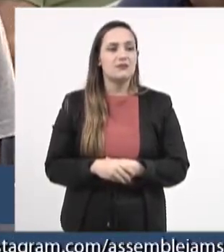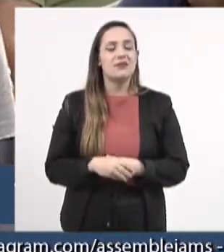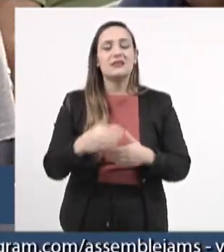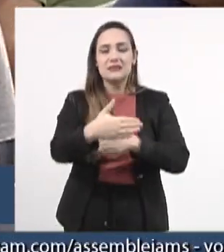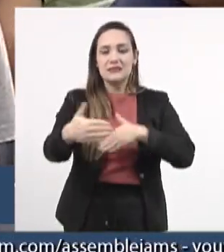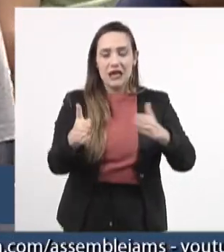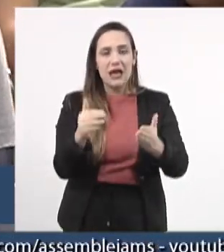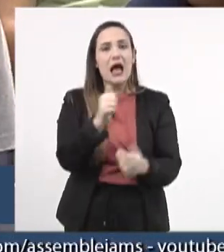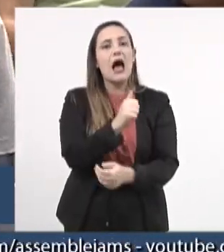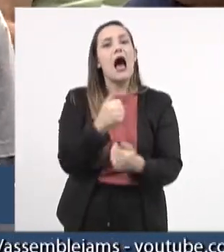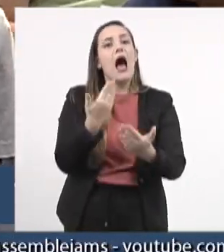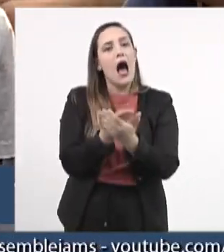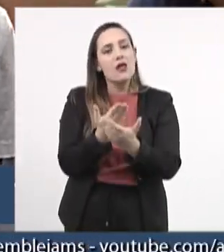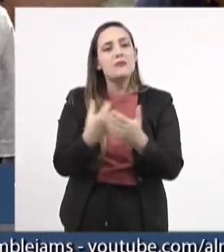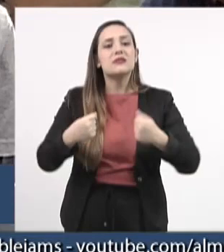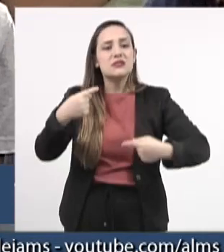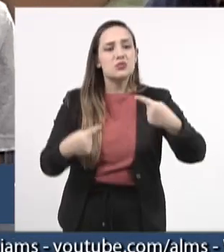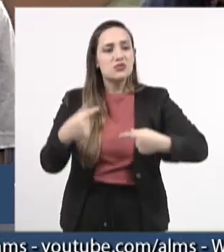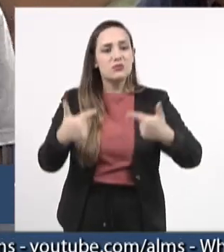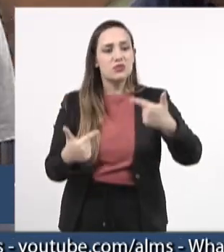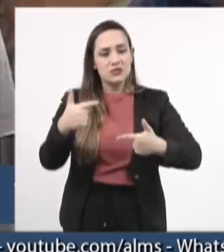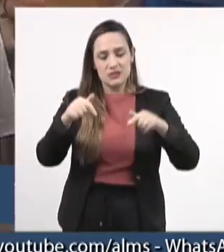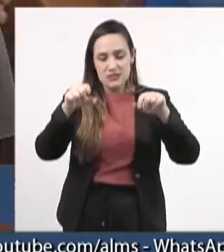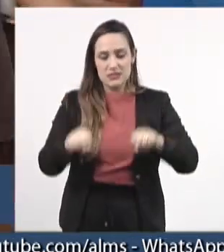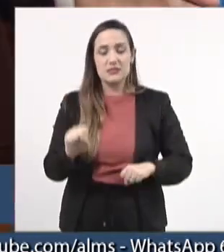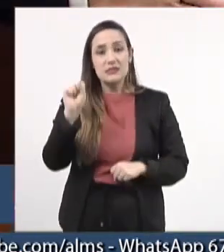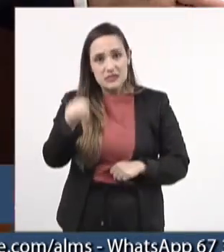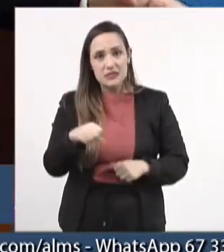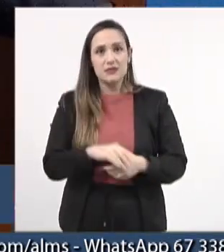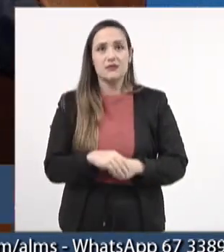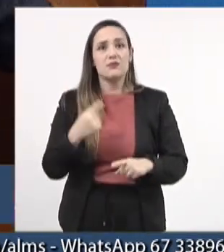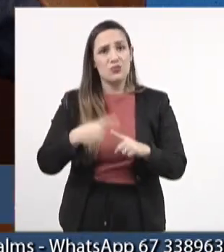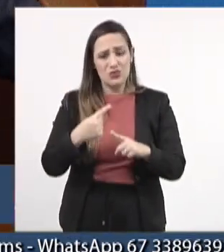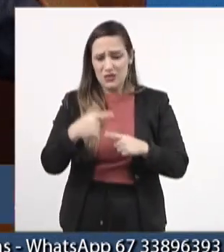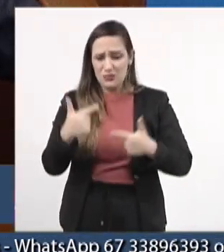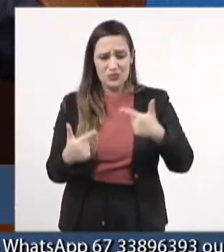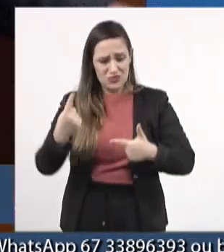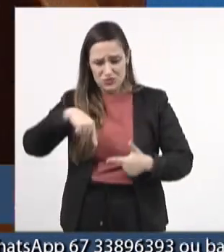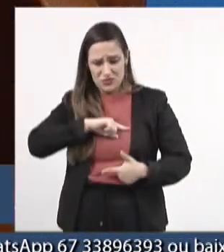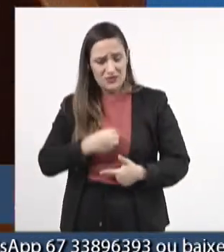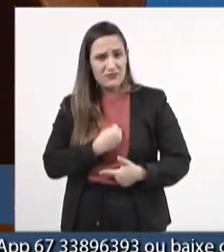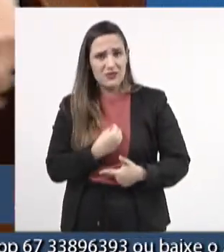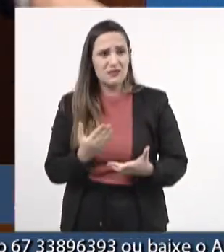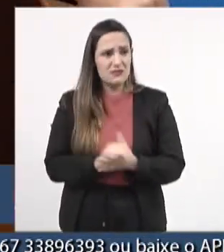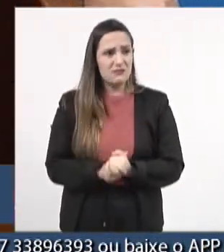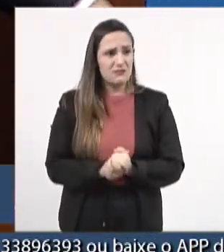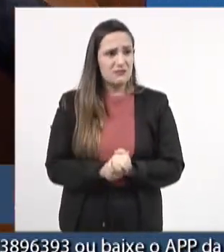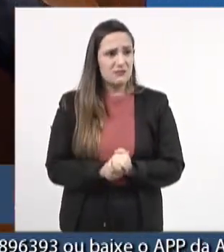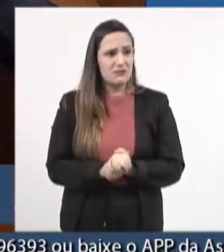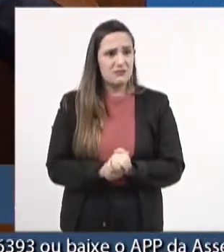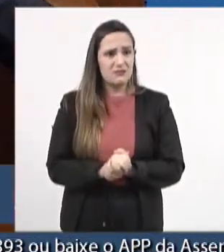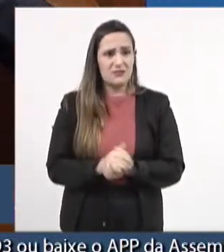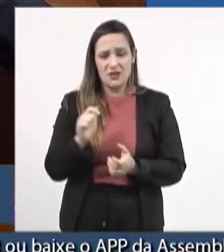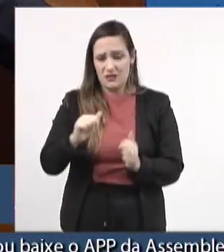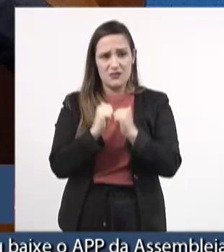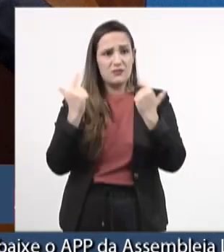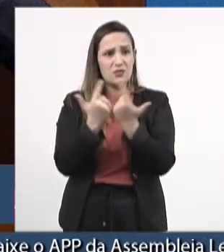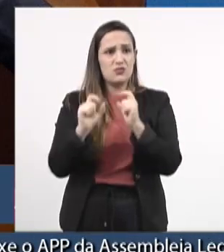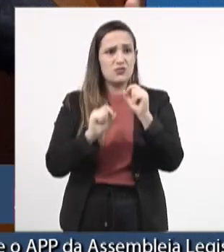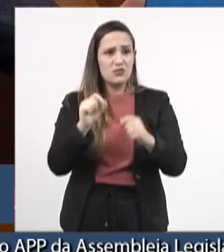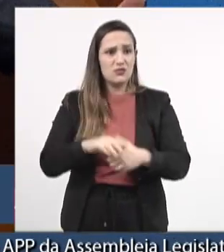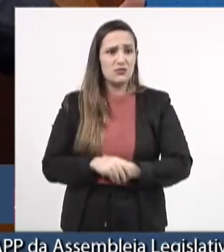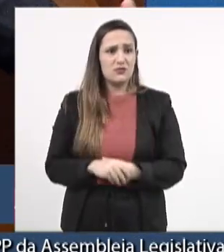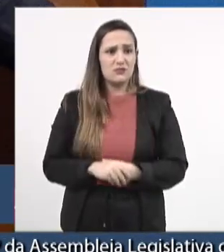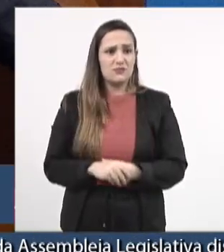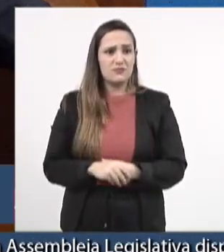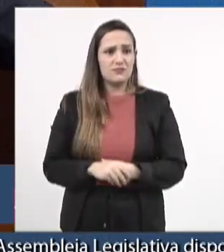de discutir política, sim. Sabe por quê? Porque política é a nossa vida. O que nós estamos fazendo nessa casa aqui, se